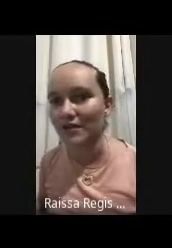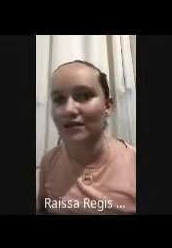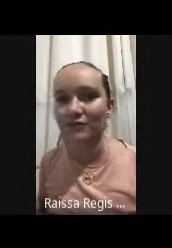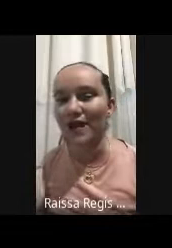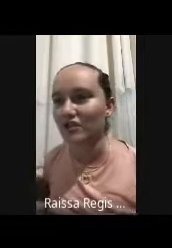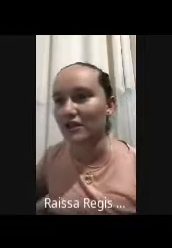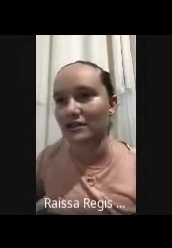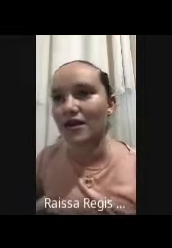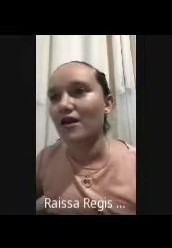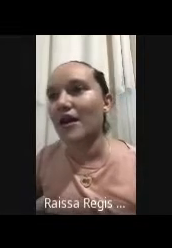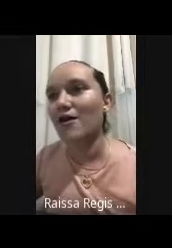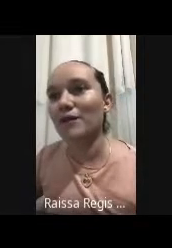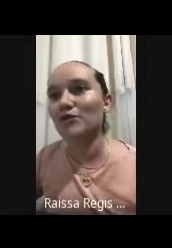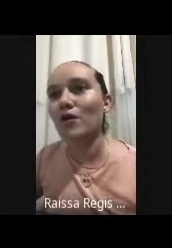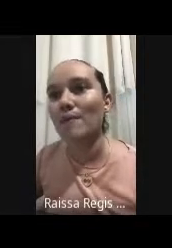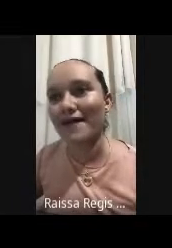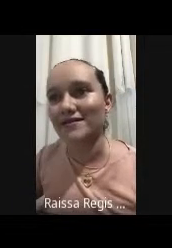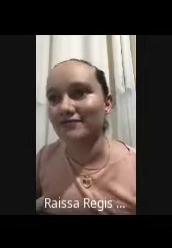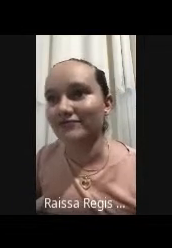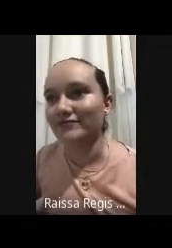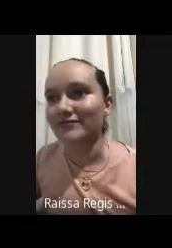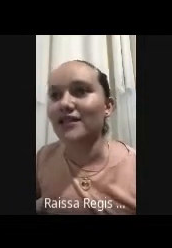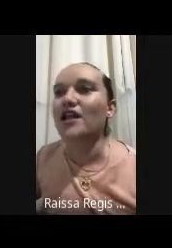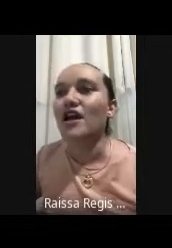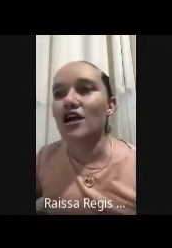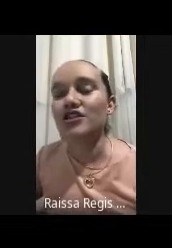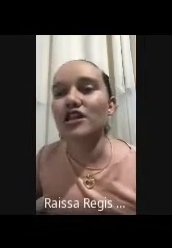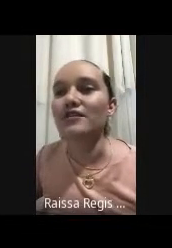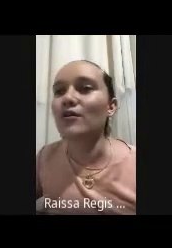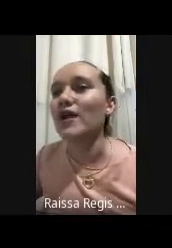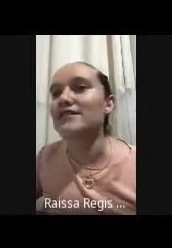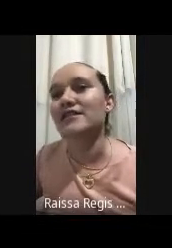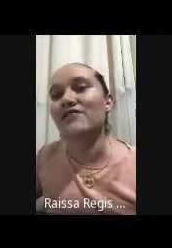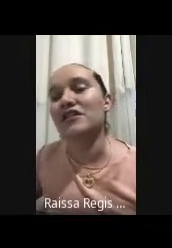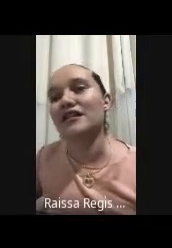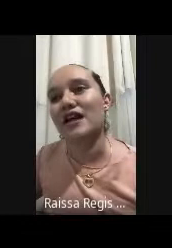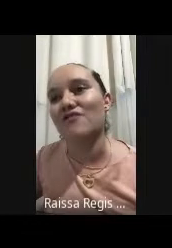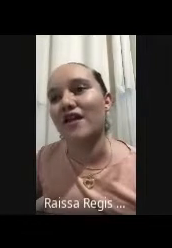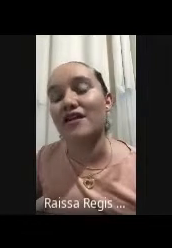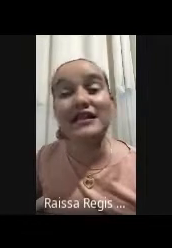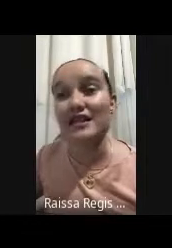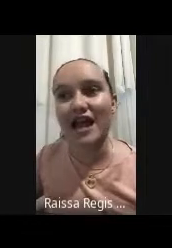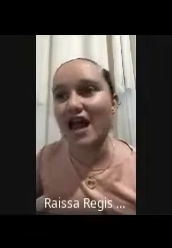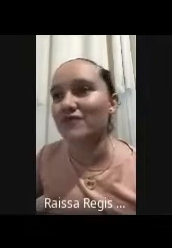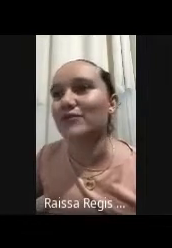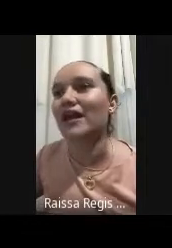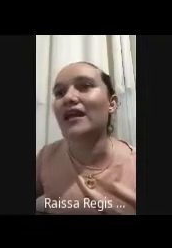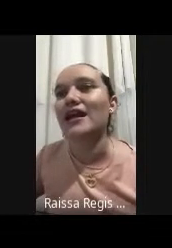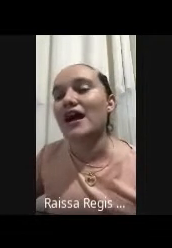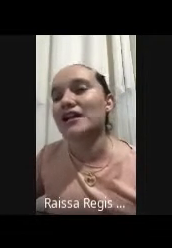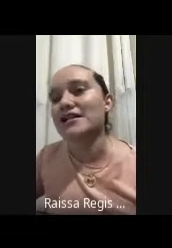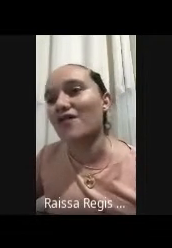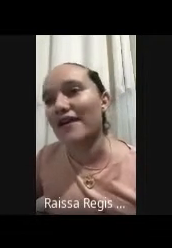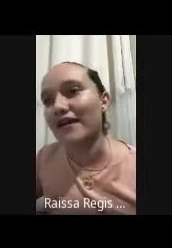essa primeira imagem. É uma pintura rupestre antiga. Então, eles escreviam ali nas cavernas, desenhavam,